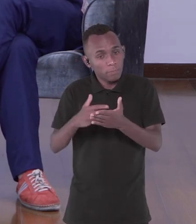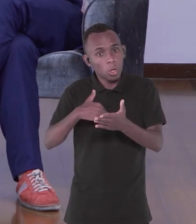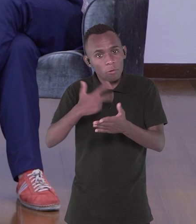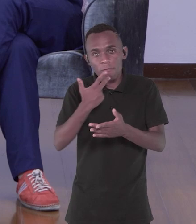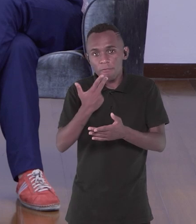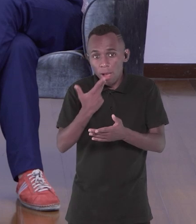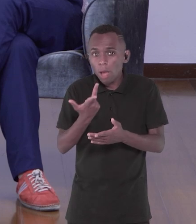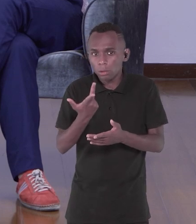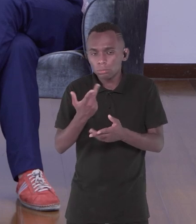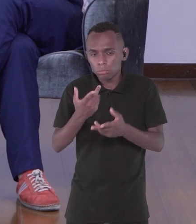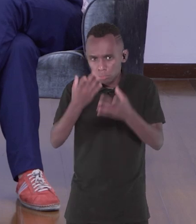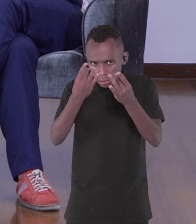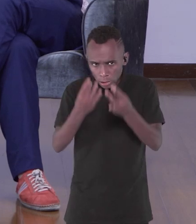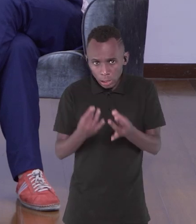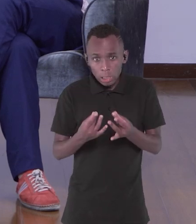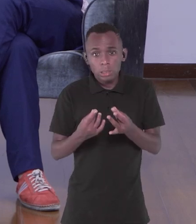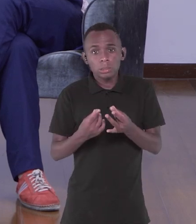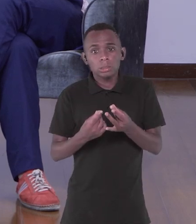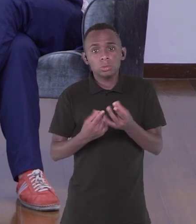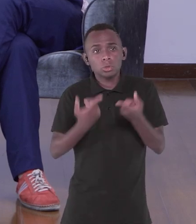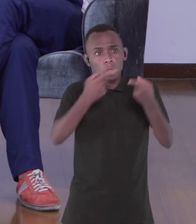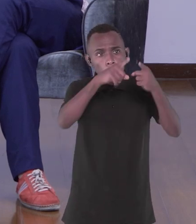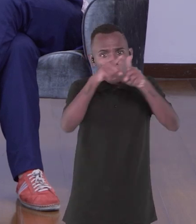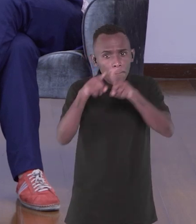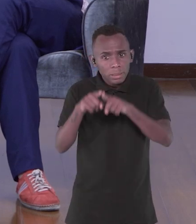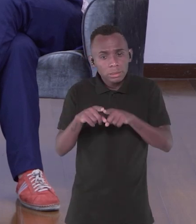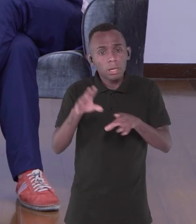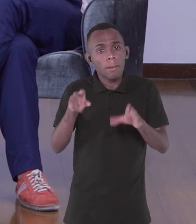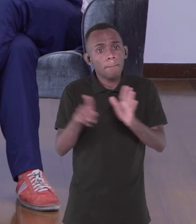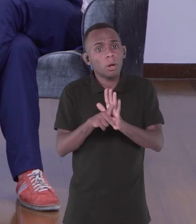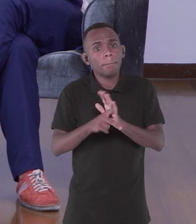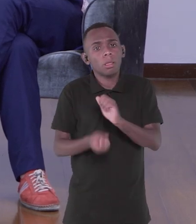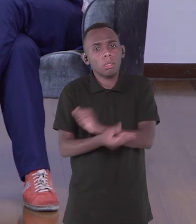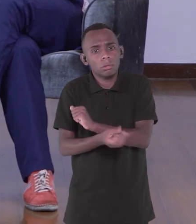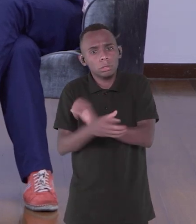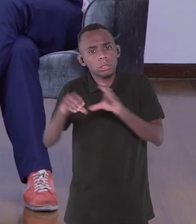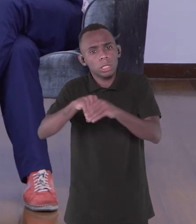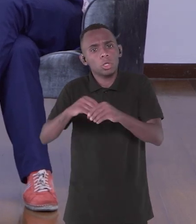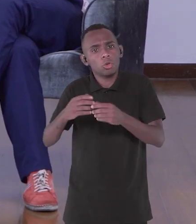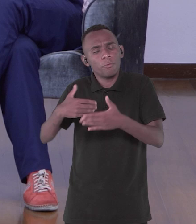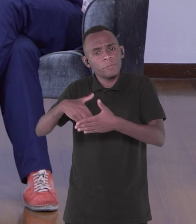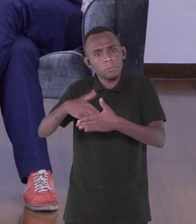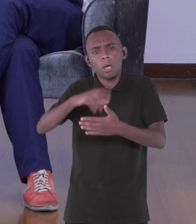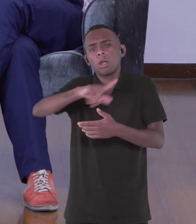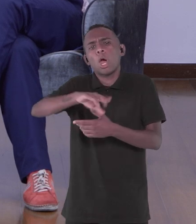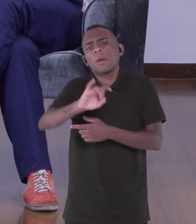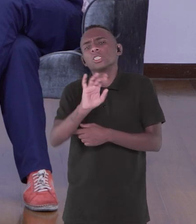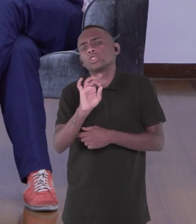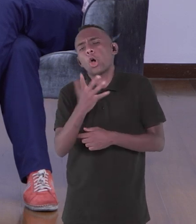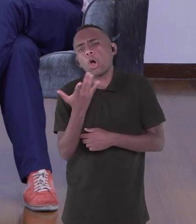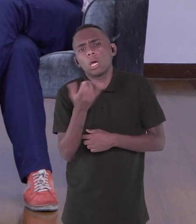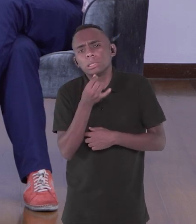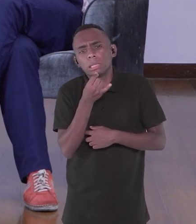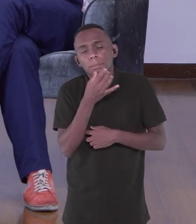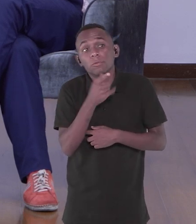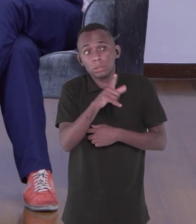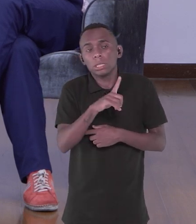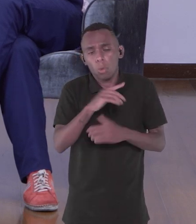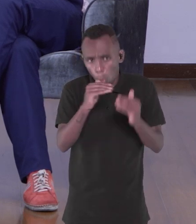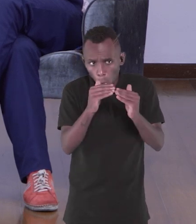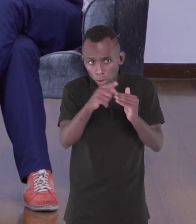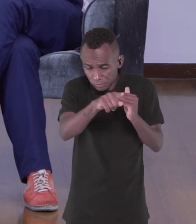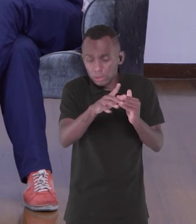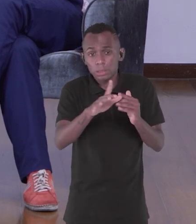dos cúmplices dessa corrupção no futebol. Porque não é só, e com você tem toda razão,